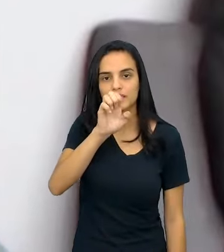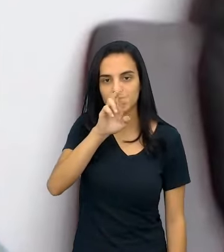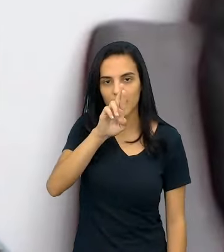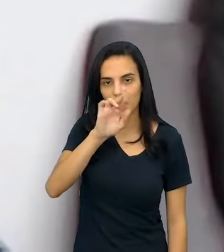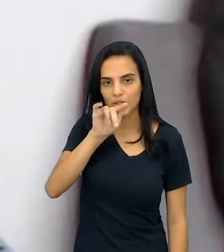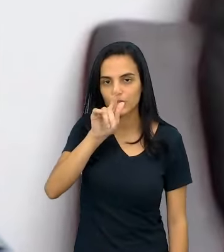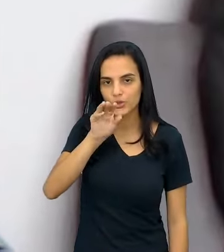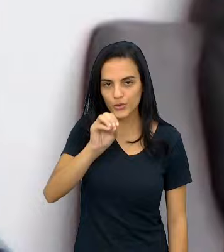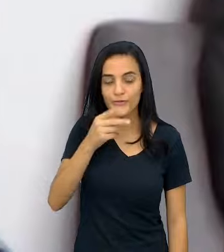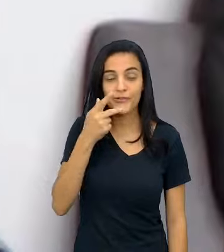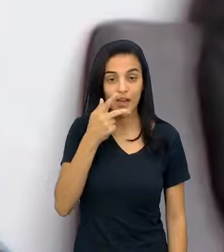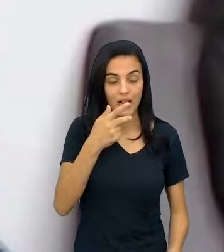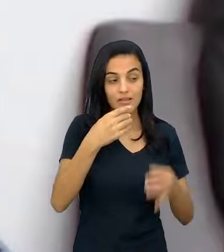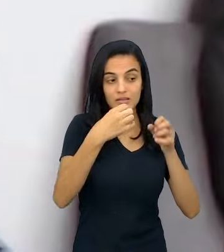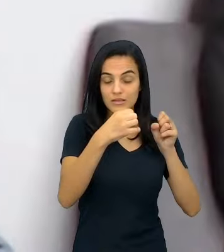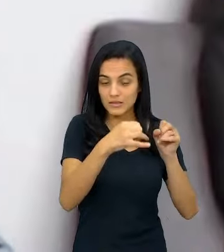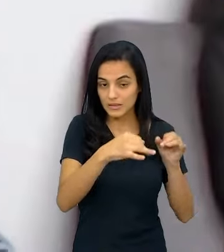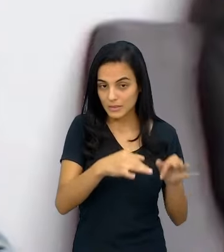né, que